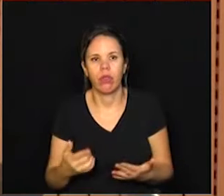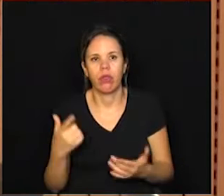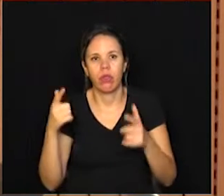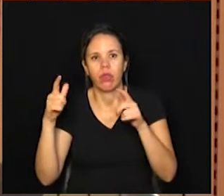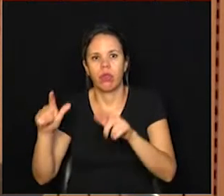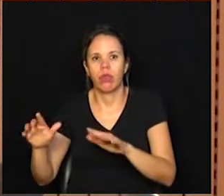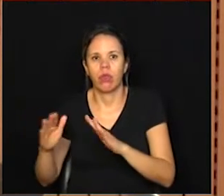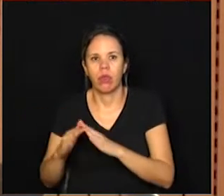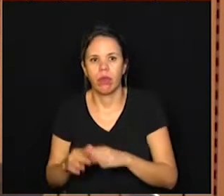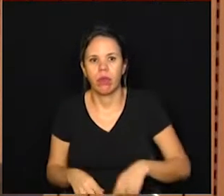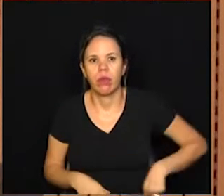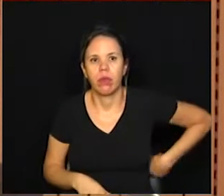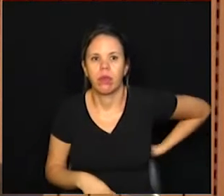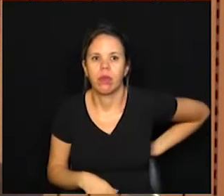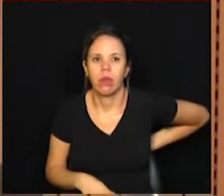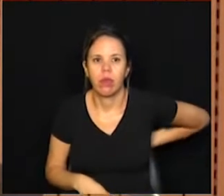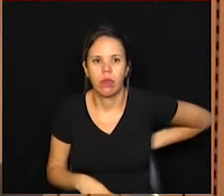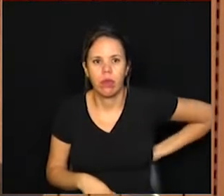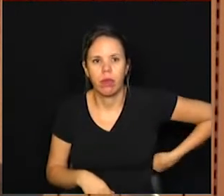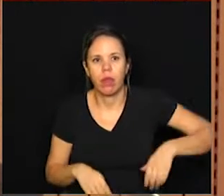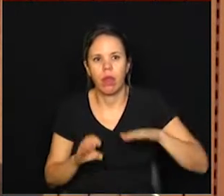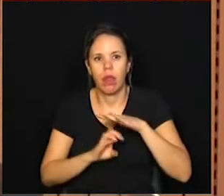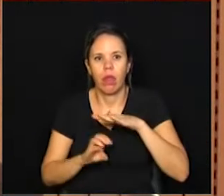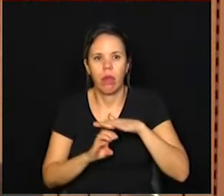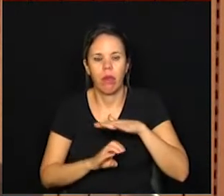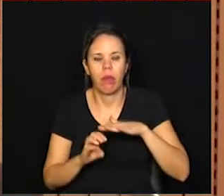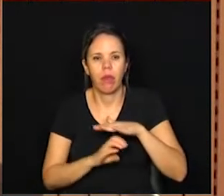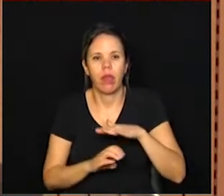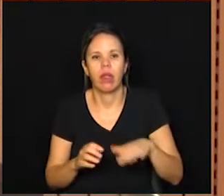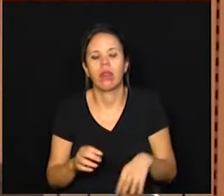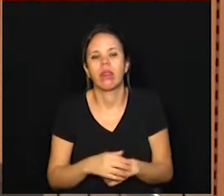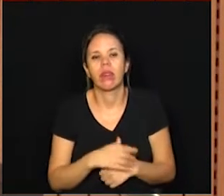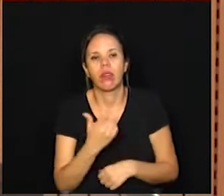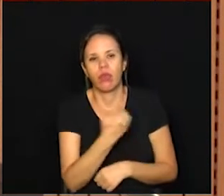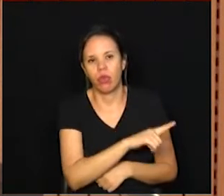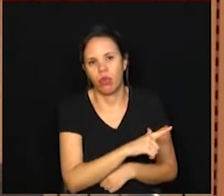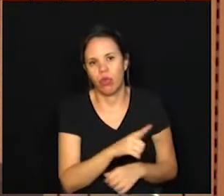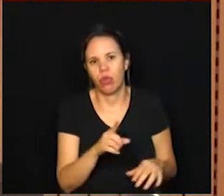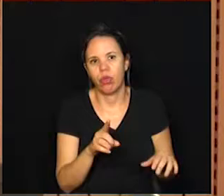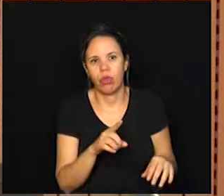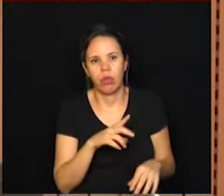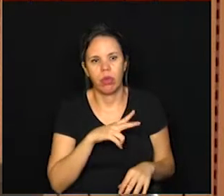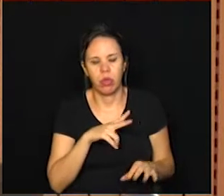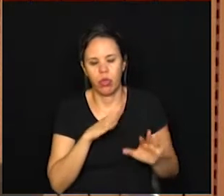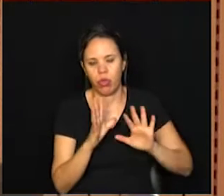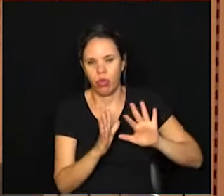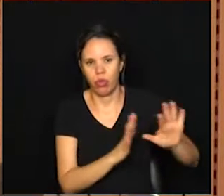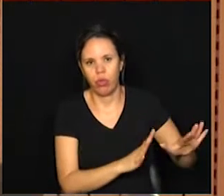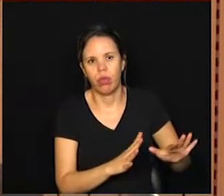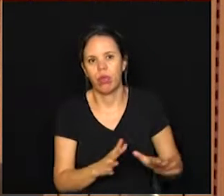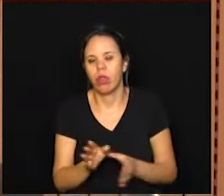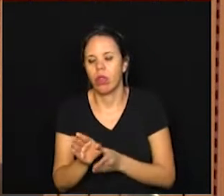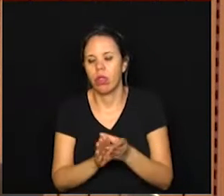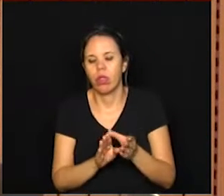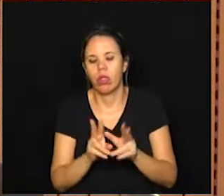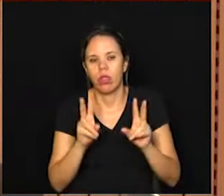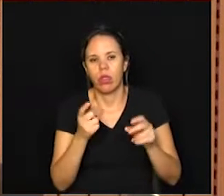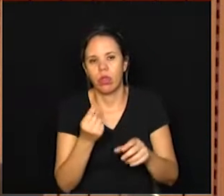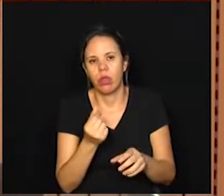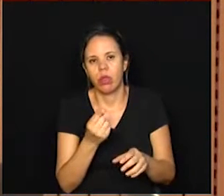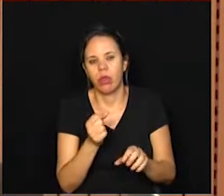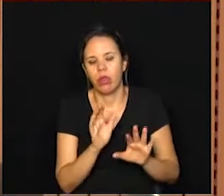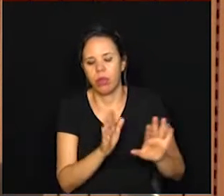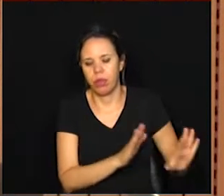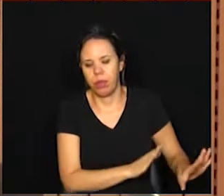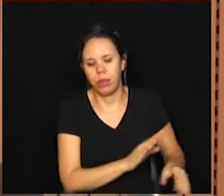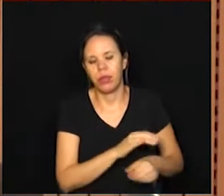ele tem uma empresa chamada Tendências, ele dá orientação para o capital.